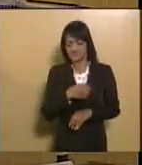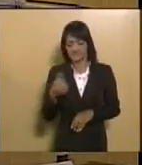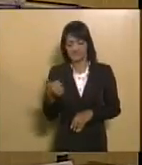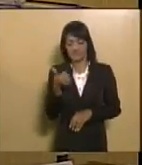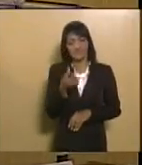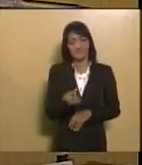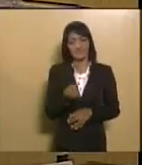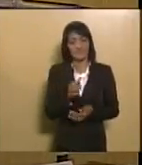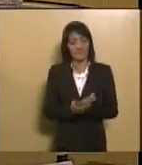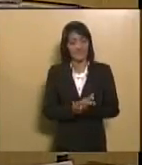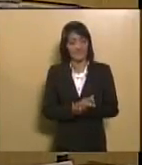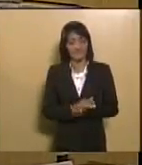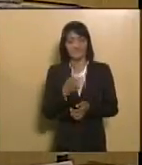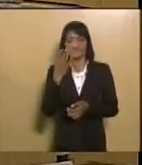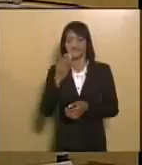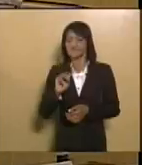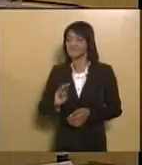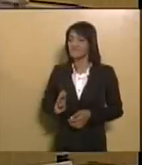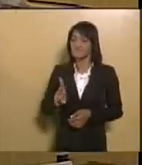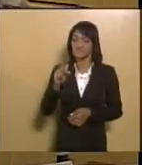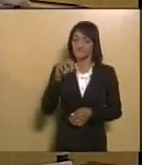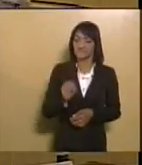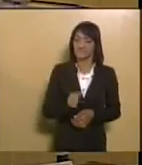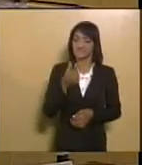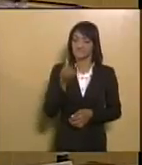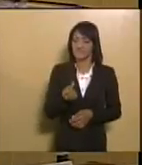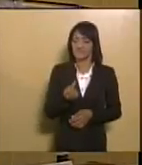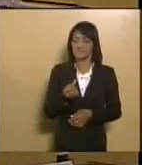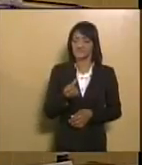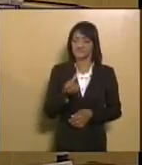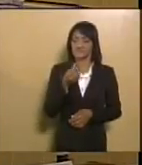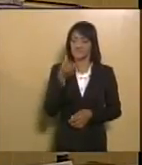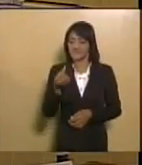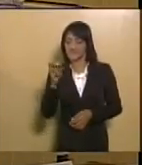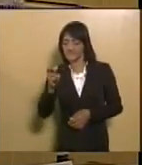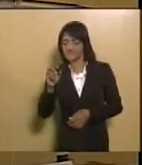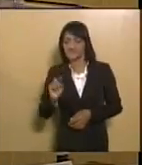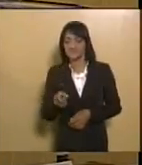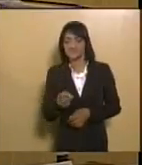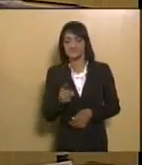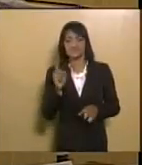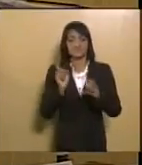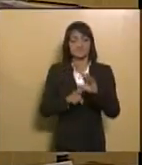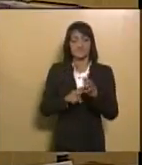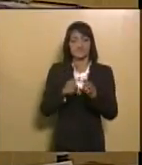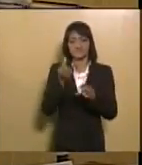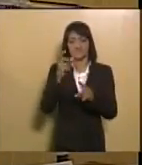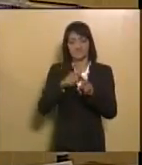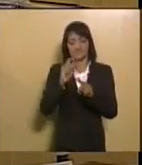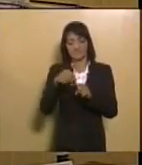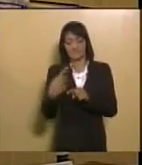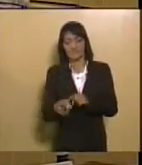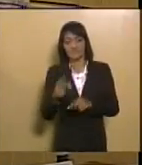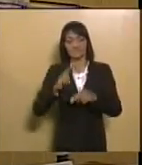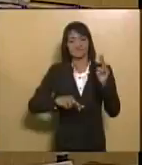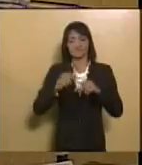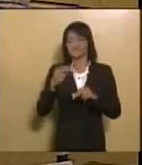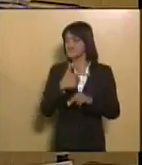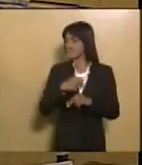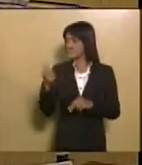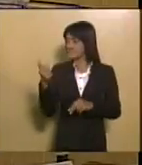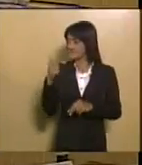2016, 4 bilhões e 665 mil. Dívida consolidada 6 meses depois, em junho de